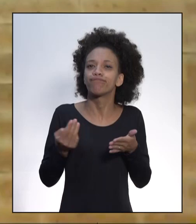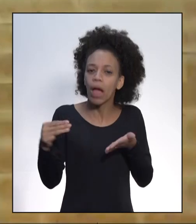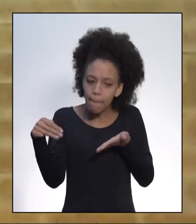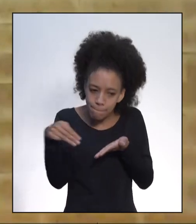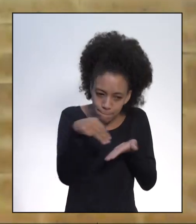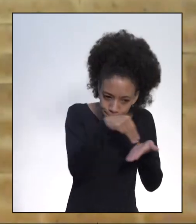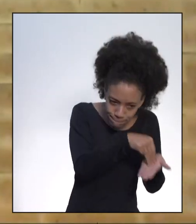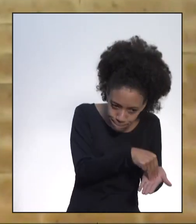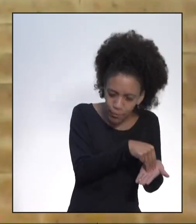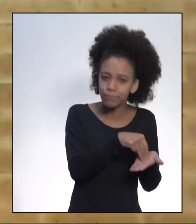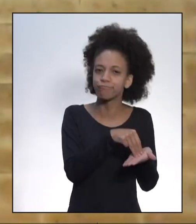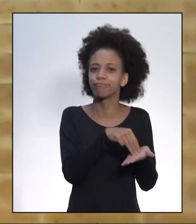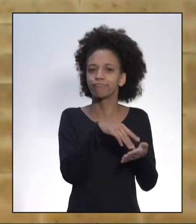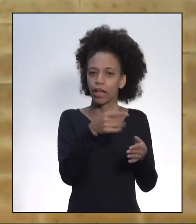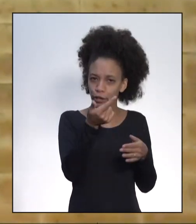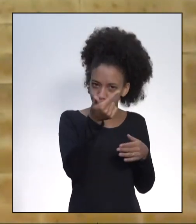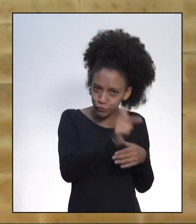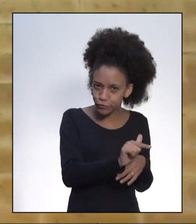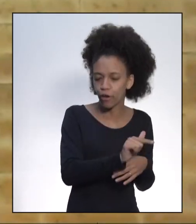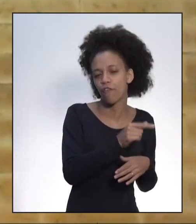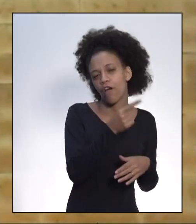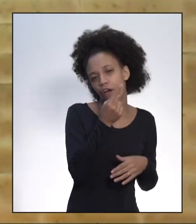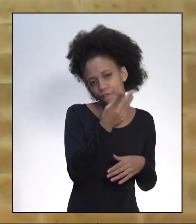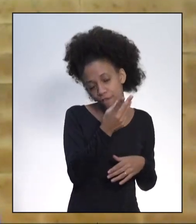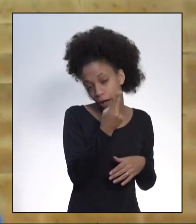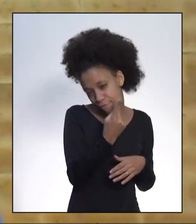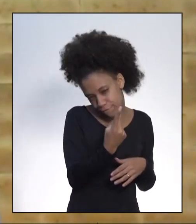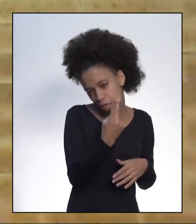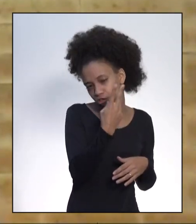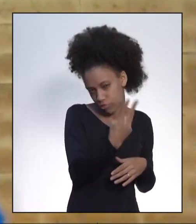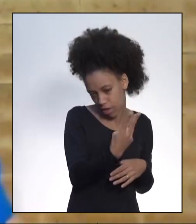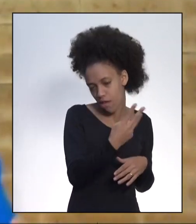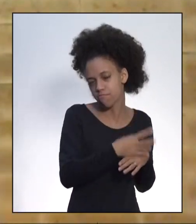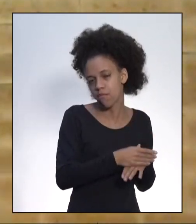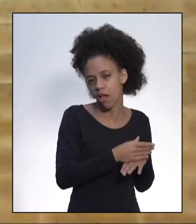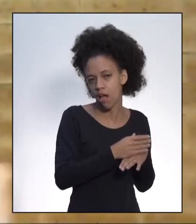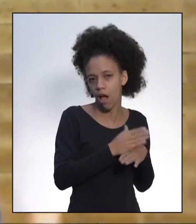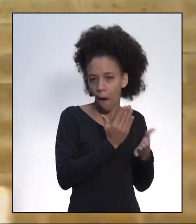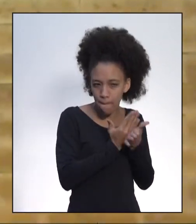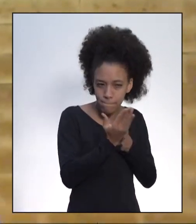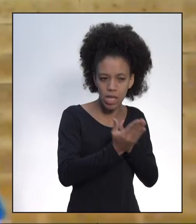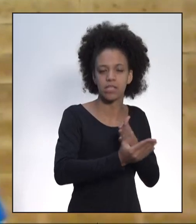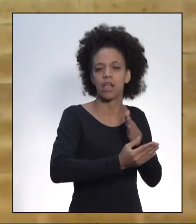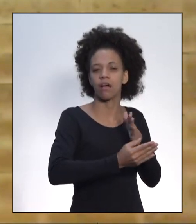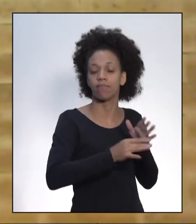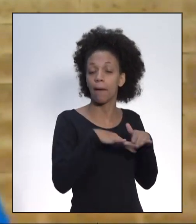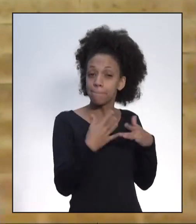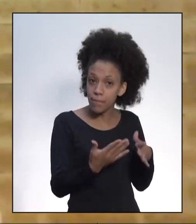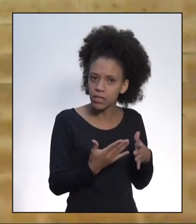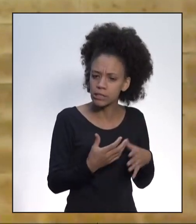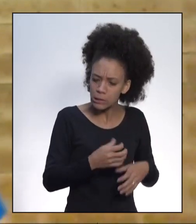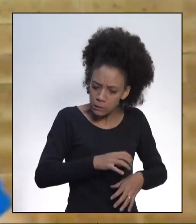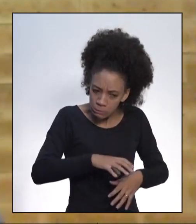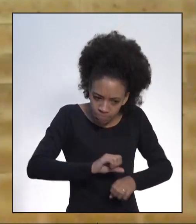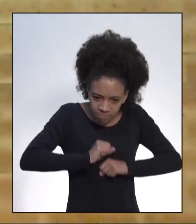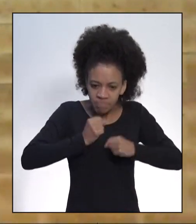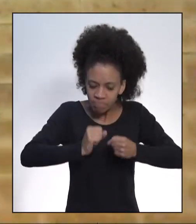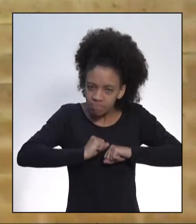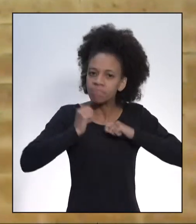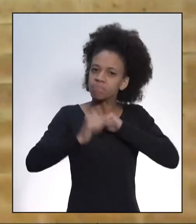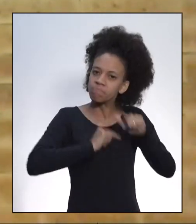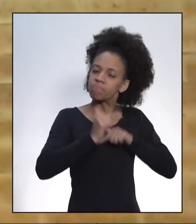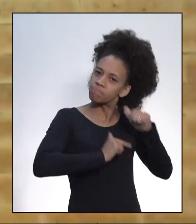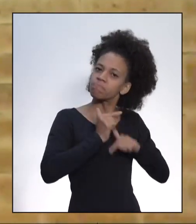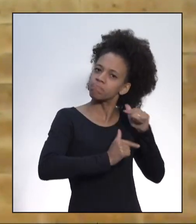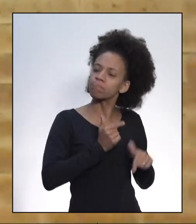senti um imigrante de novo no Brasil, aos 23 anos, tendo que recomeçar do zero. Mas eu tinha esse espírito em mim de trabalhar desde cedo, porque